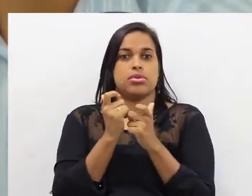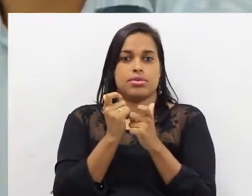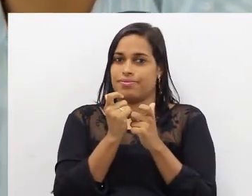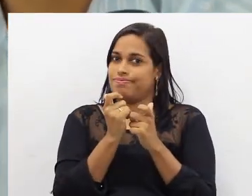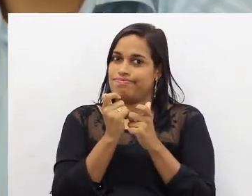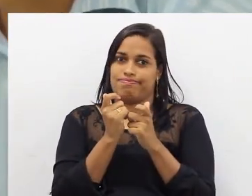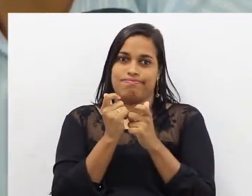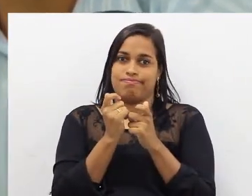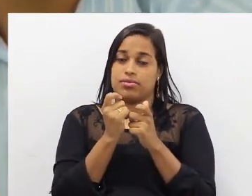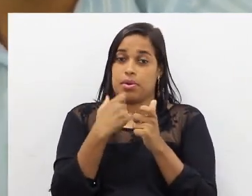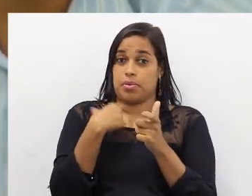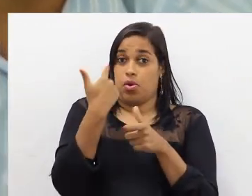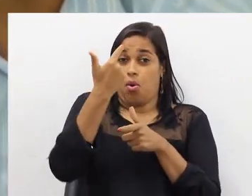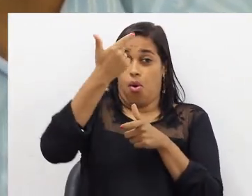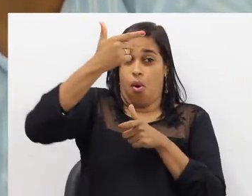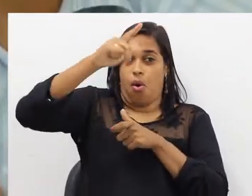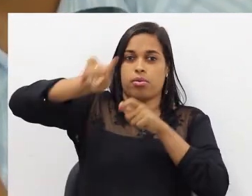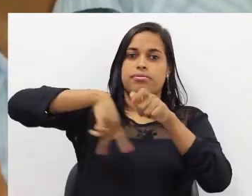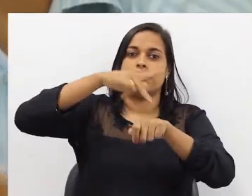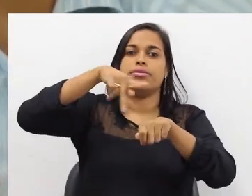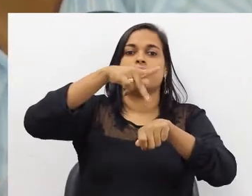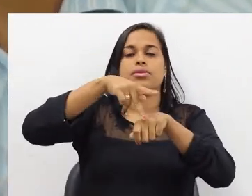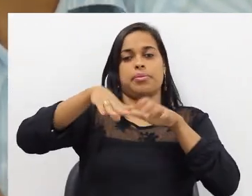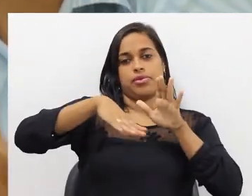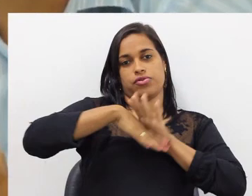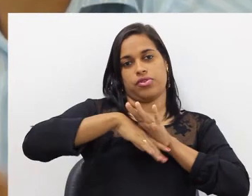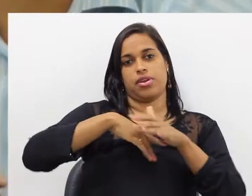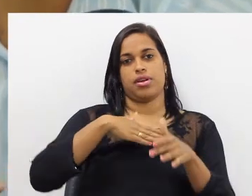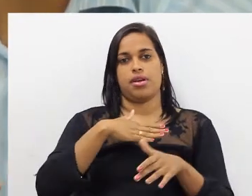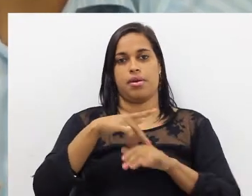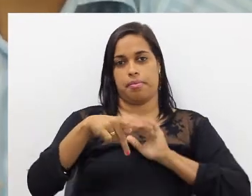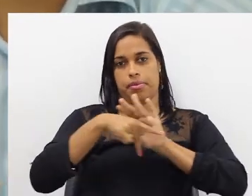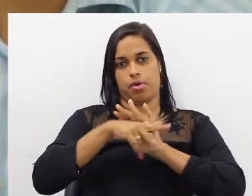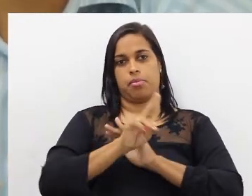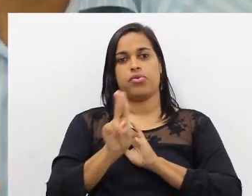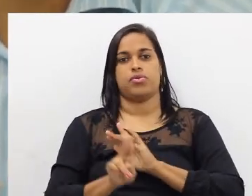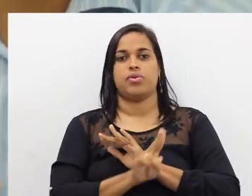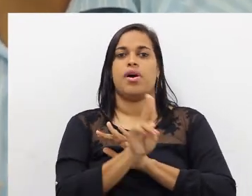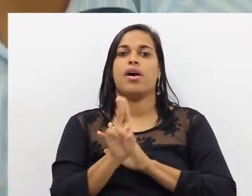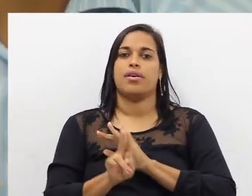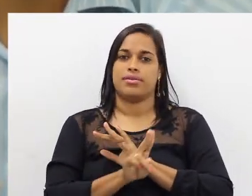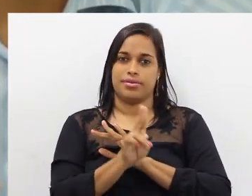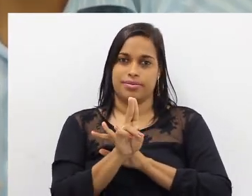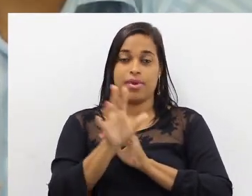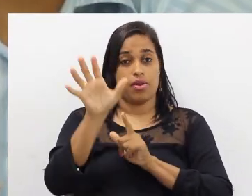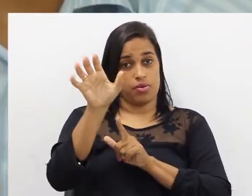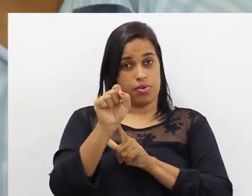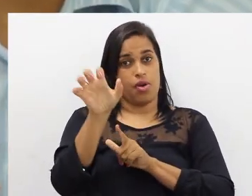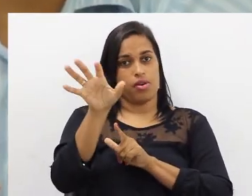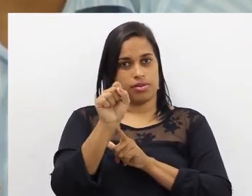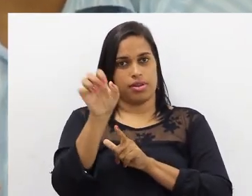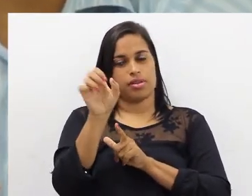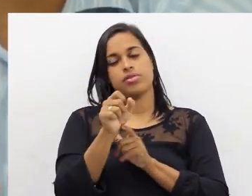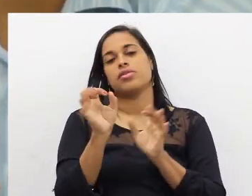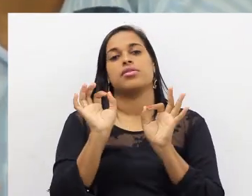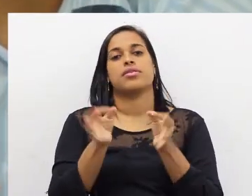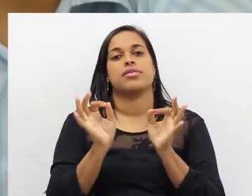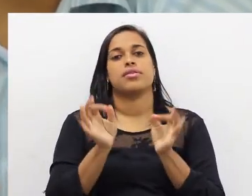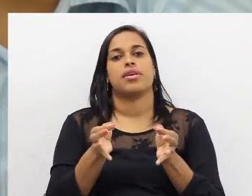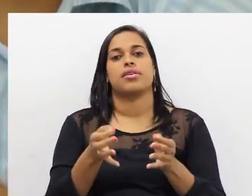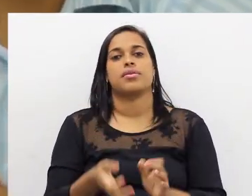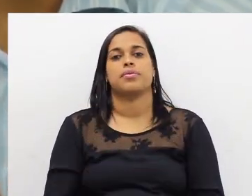tenha que passar por um outro continente para chegar a você. Mas chegou a você, então os roteadores estão agindo nesse